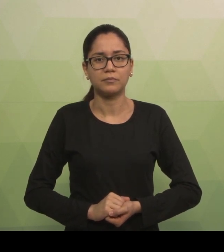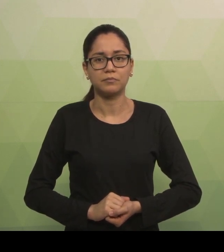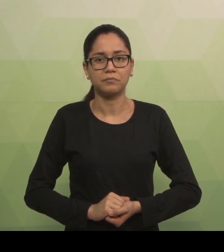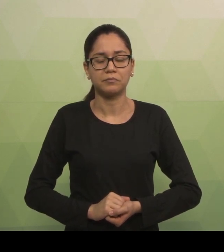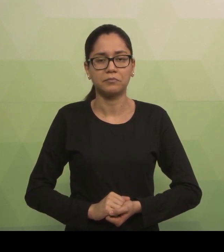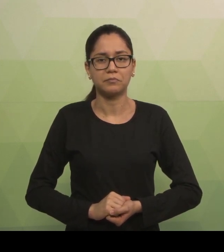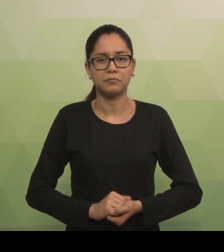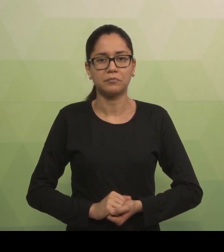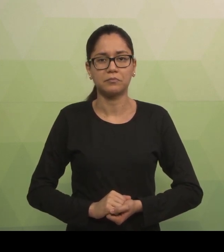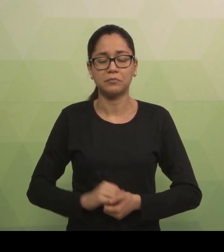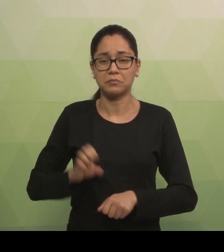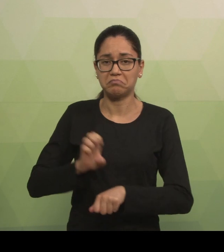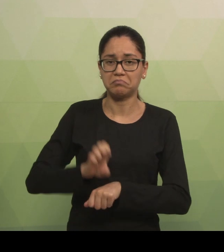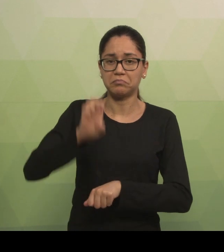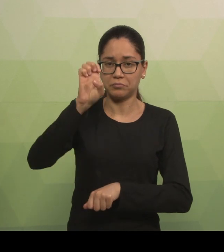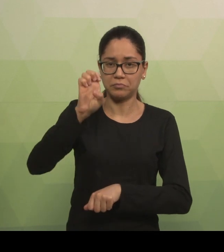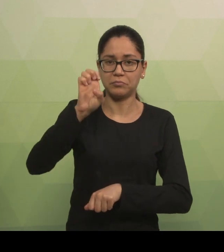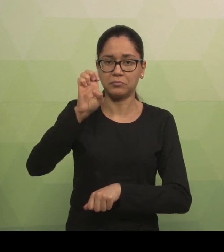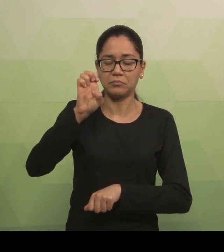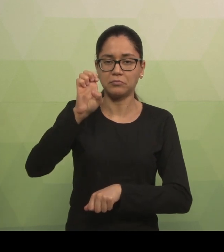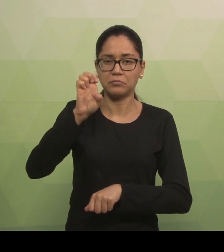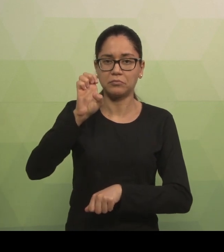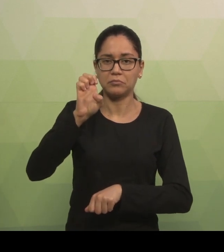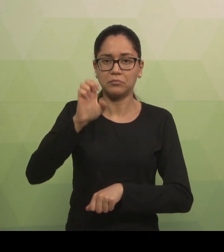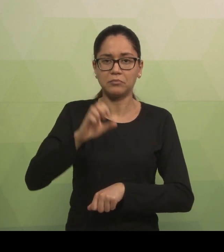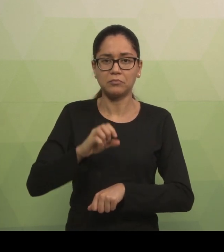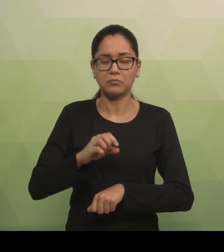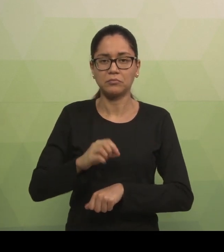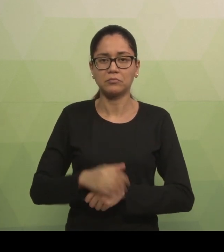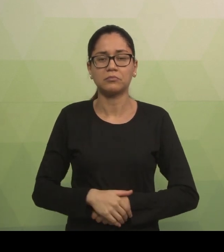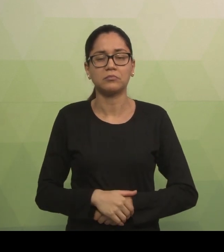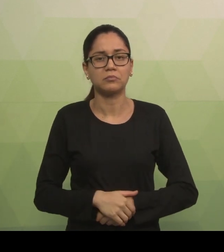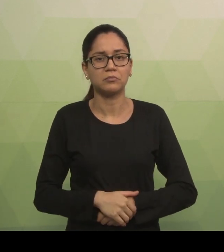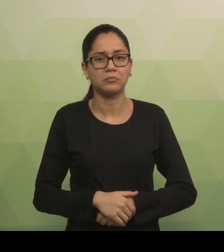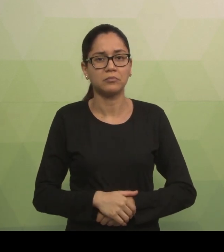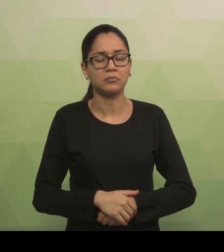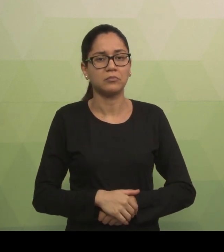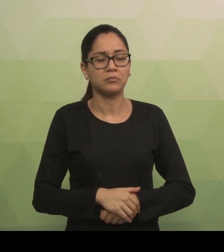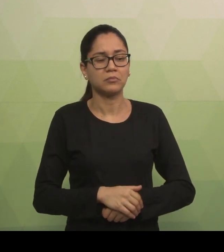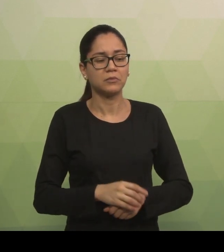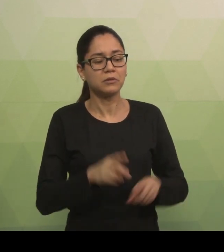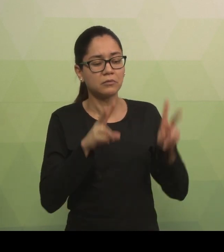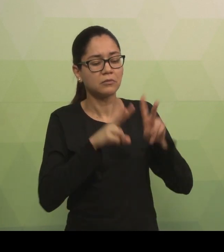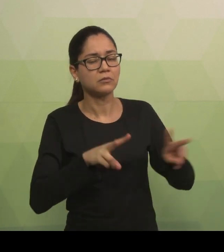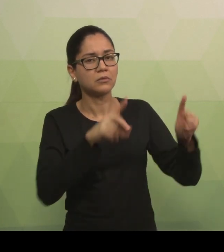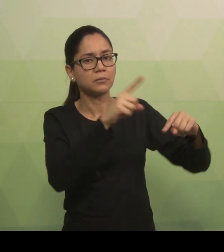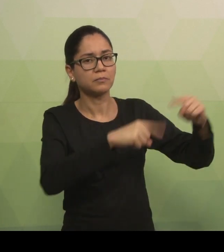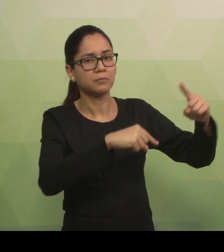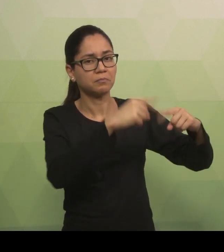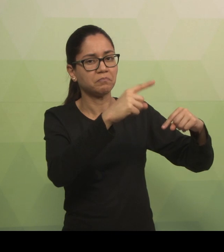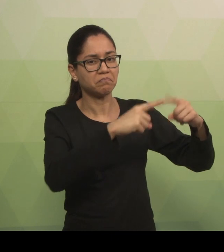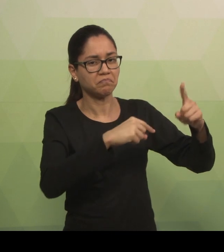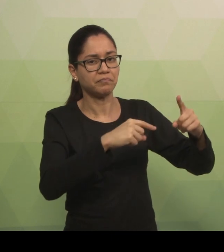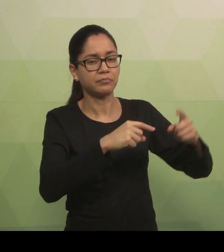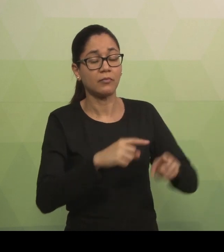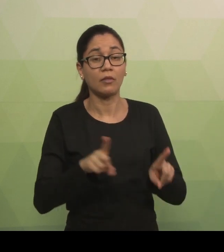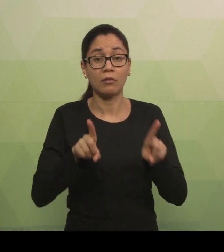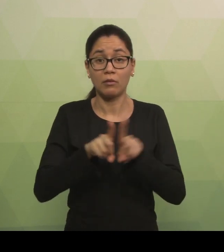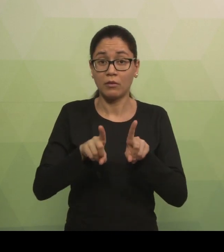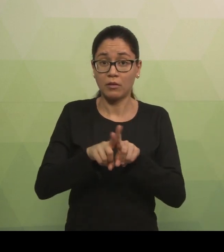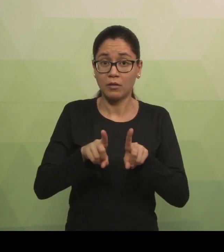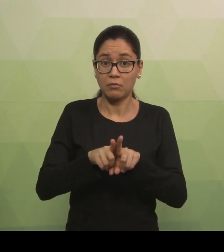Da mesma forma que a ergonomia trata da utilização de utensílios, equipamentos e aparelhos, ela também trata de